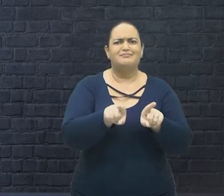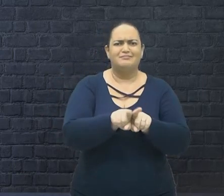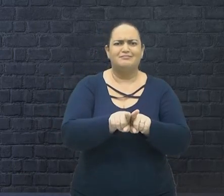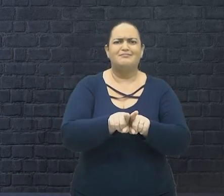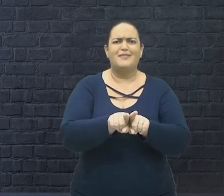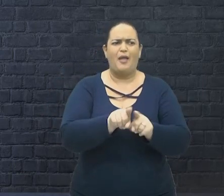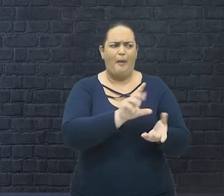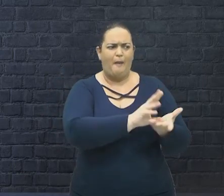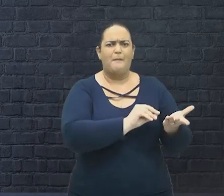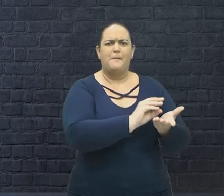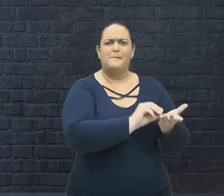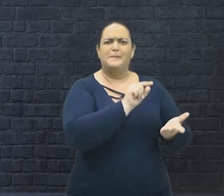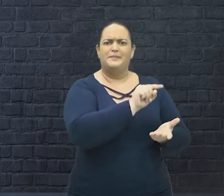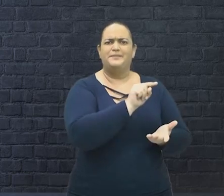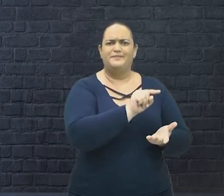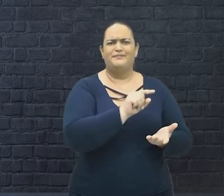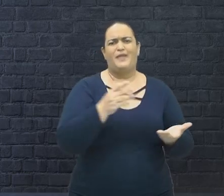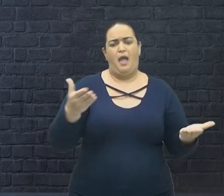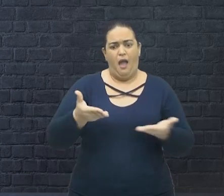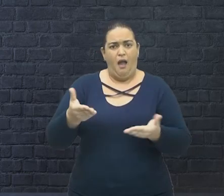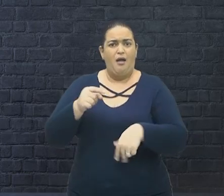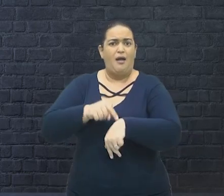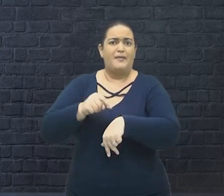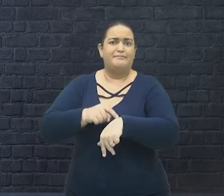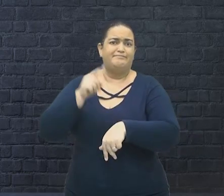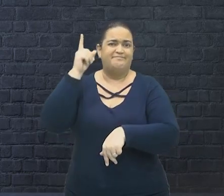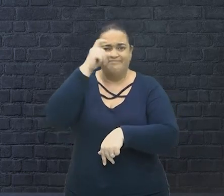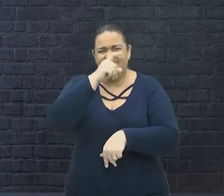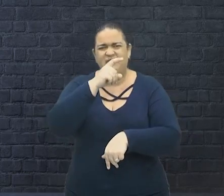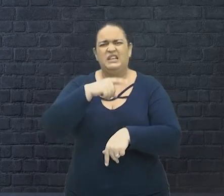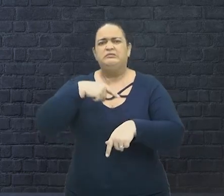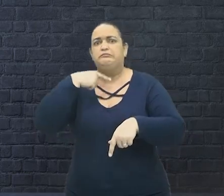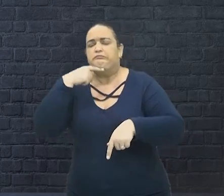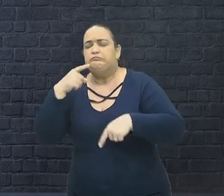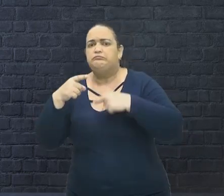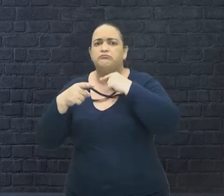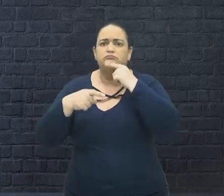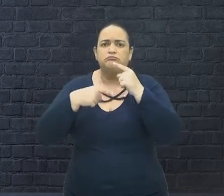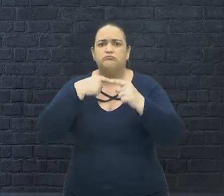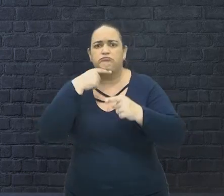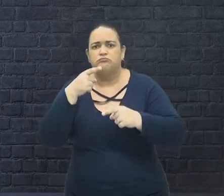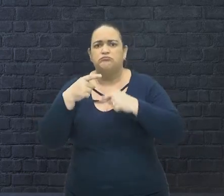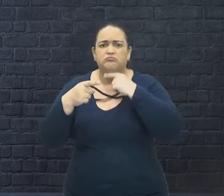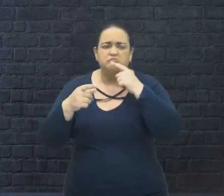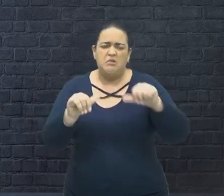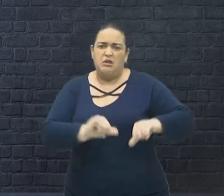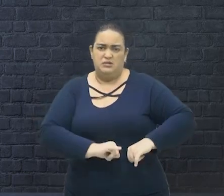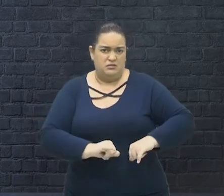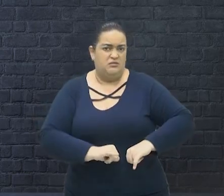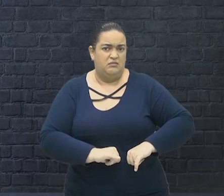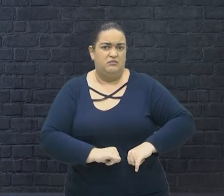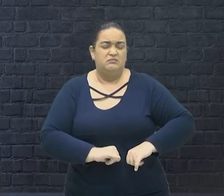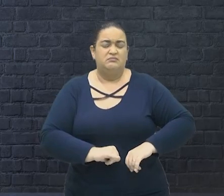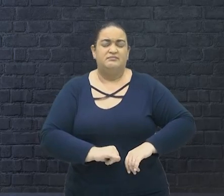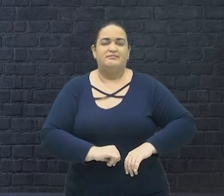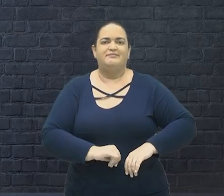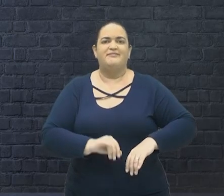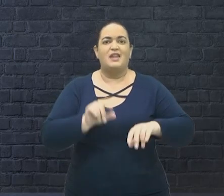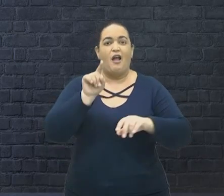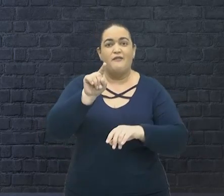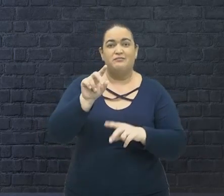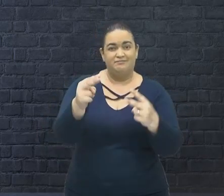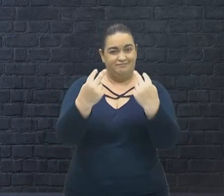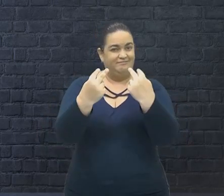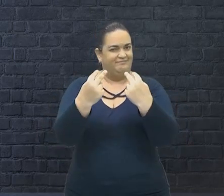momento que a gente vive de tantas incertezas, né, de tantas provações, que você